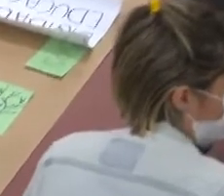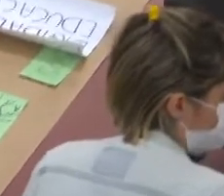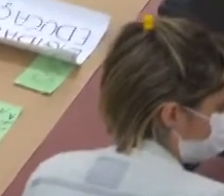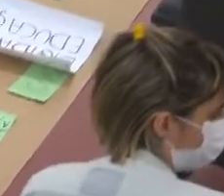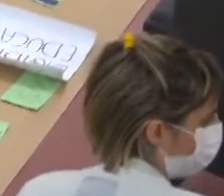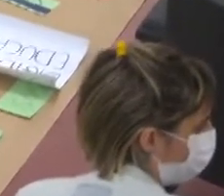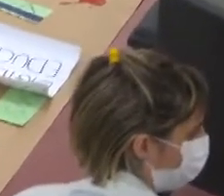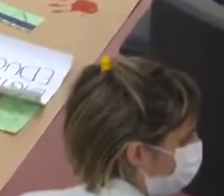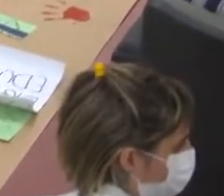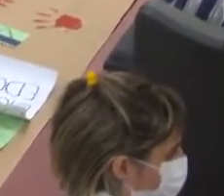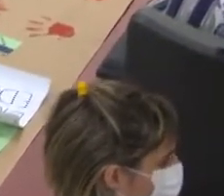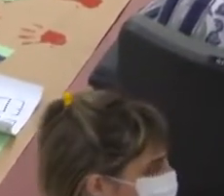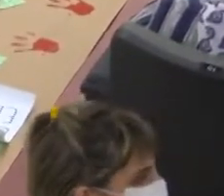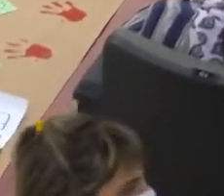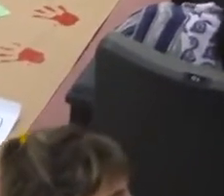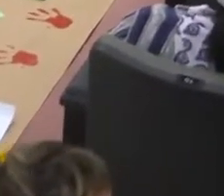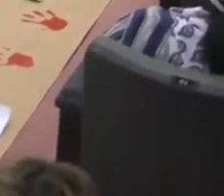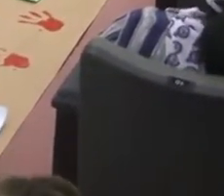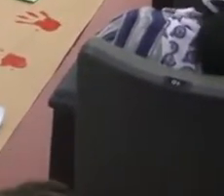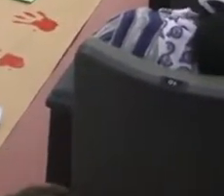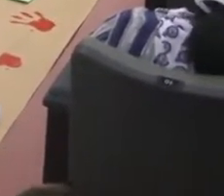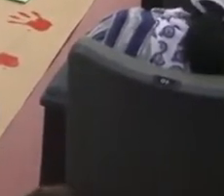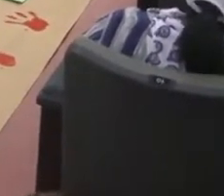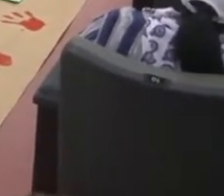E aí G1